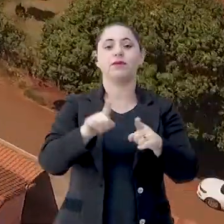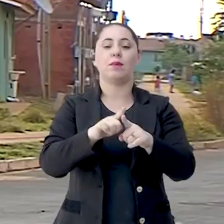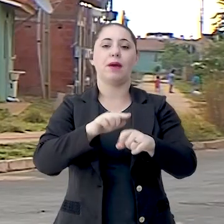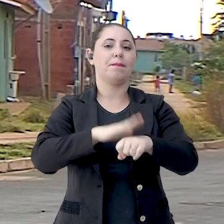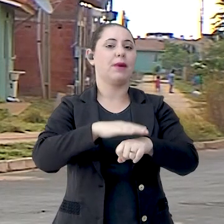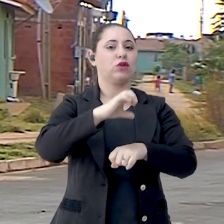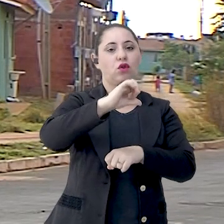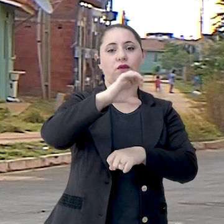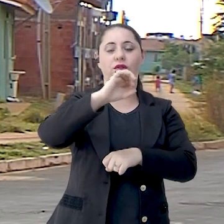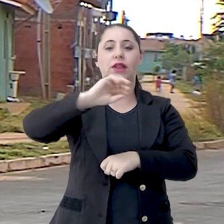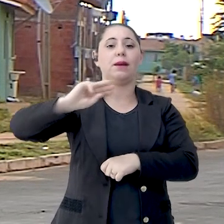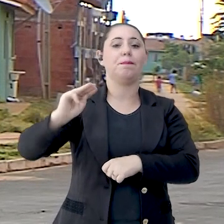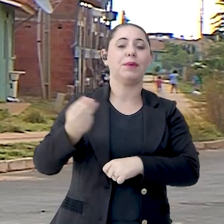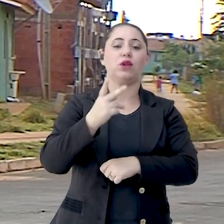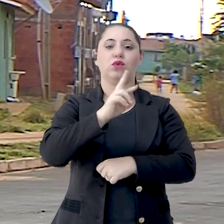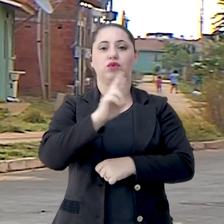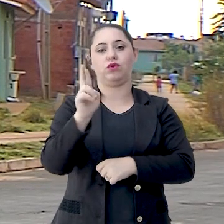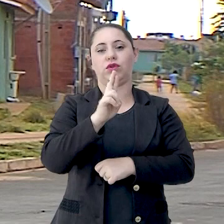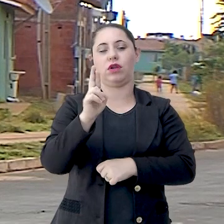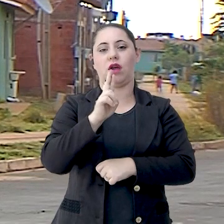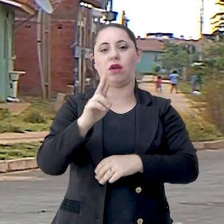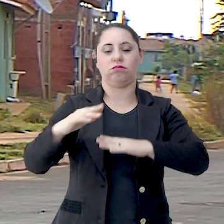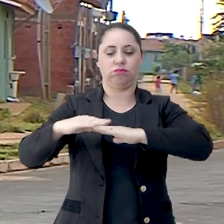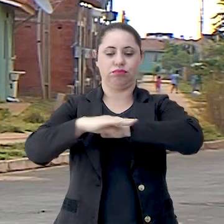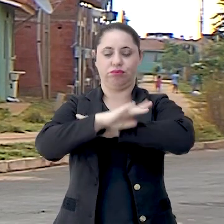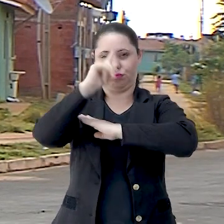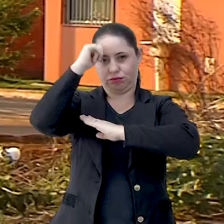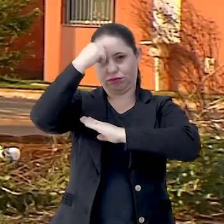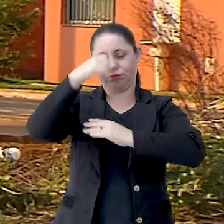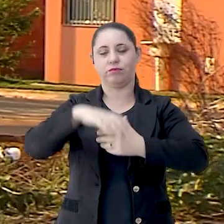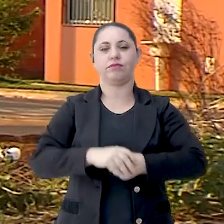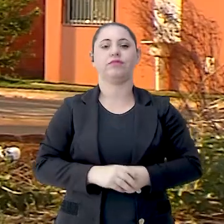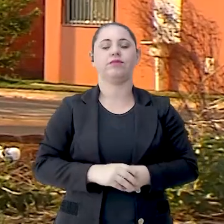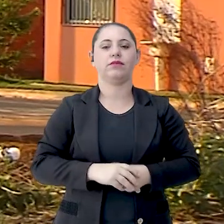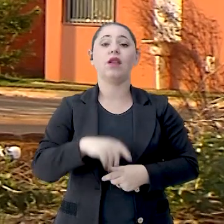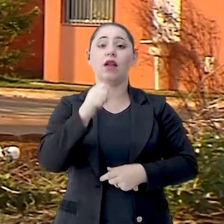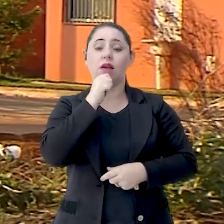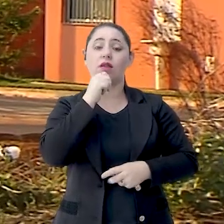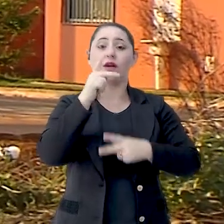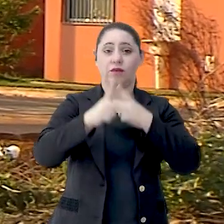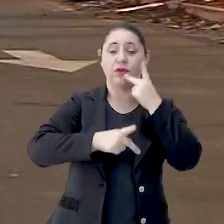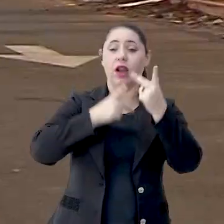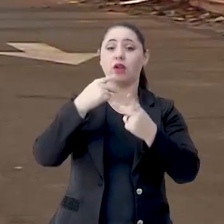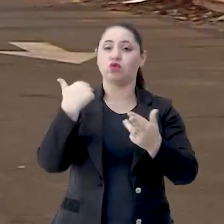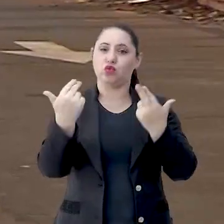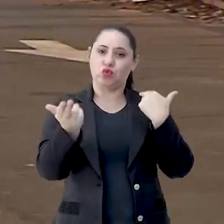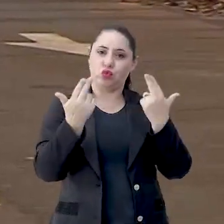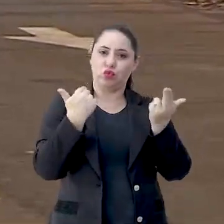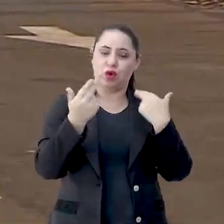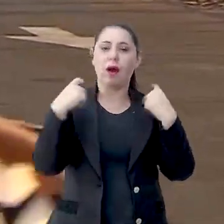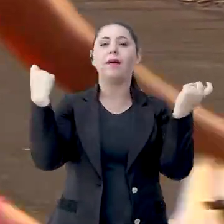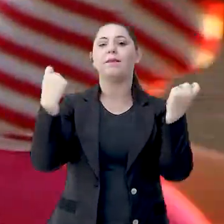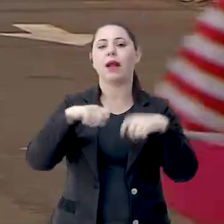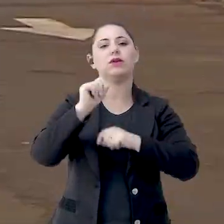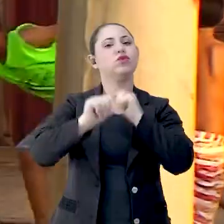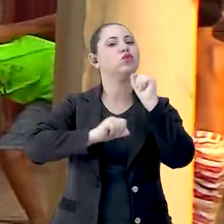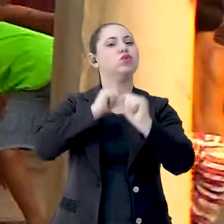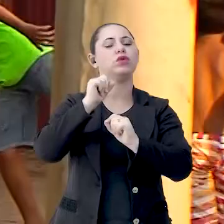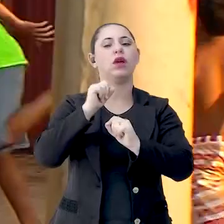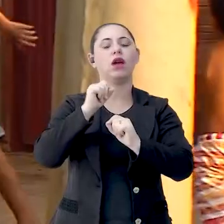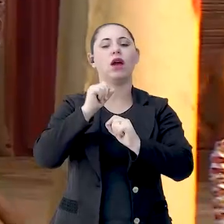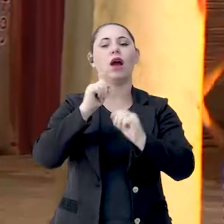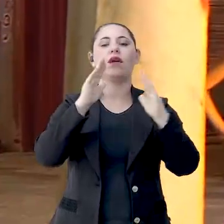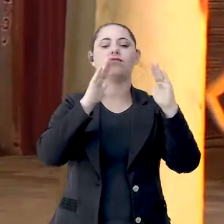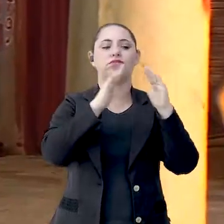Em parceria com a Empresa Municipal de Habitação e a Agência Estadual de Habitação, milhares de famílias